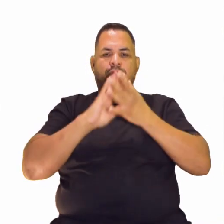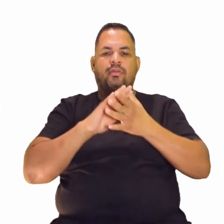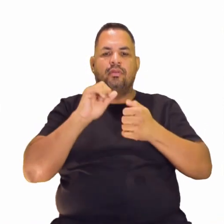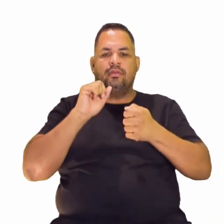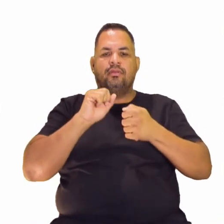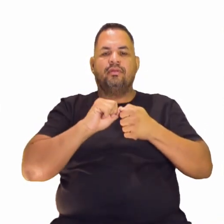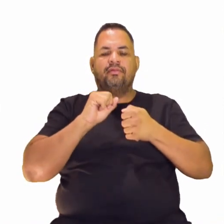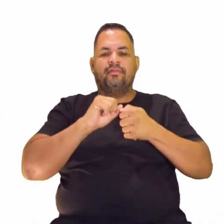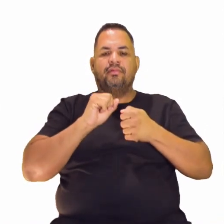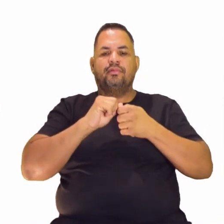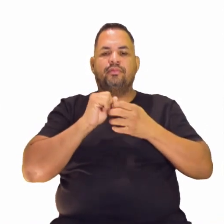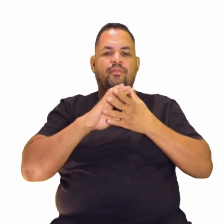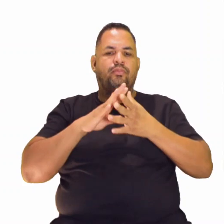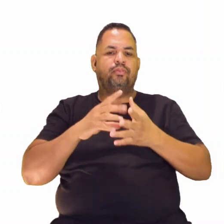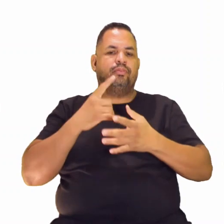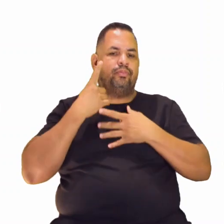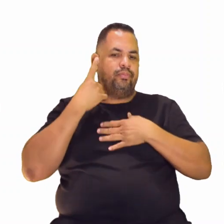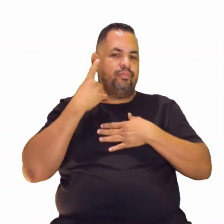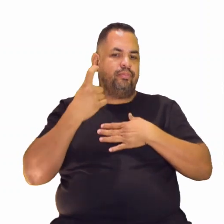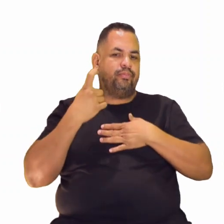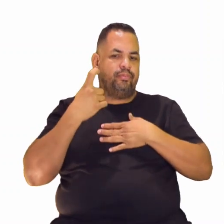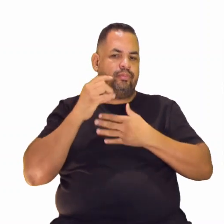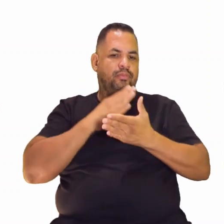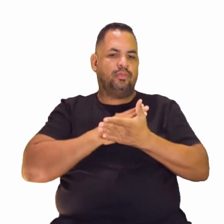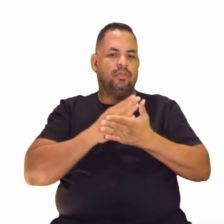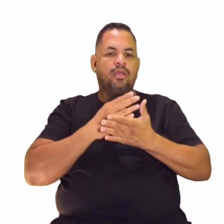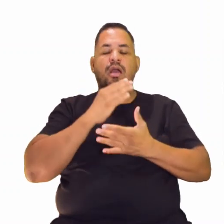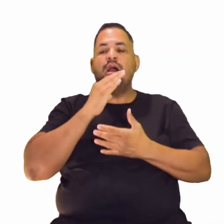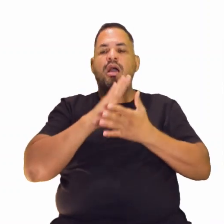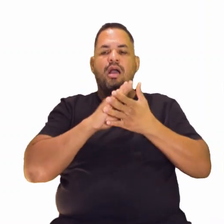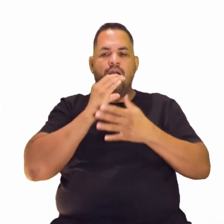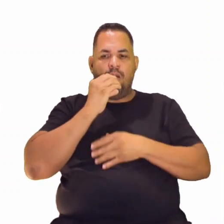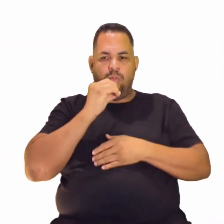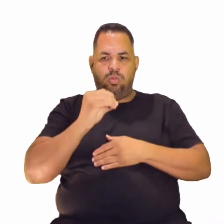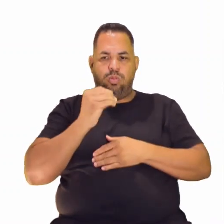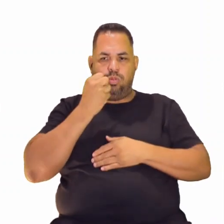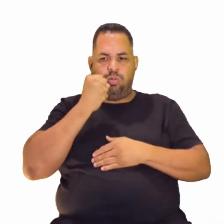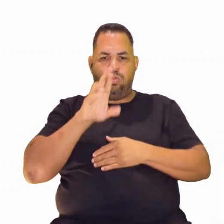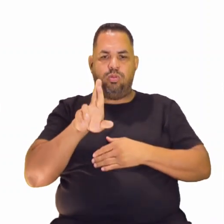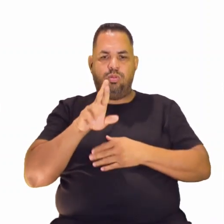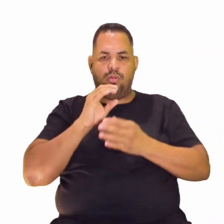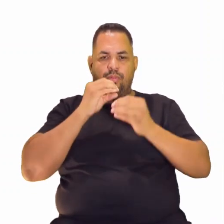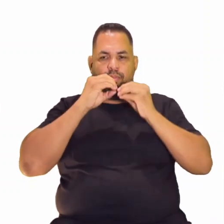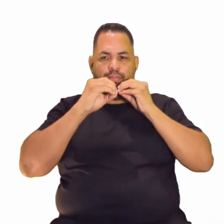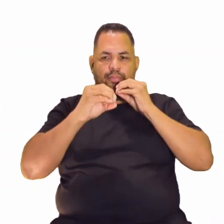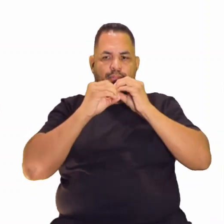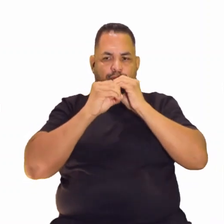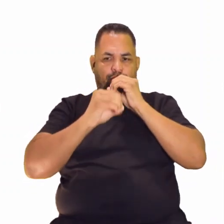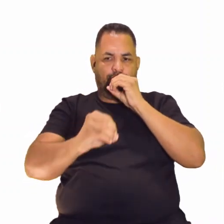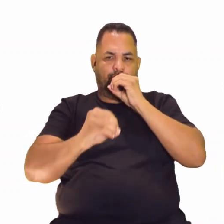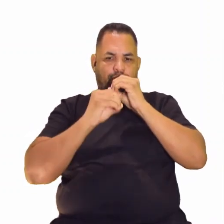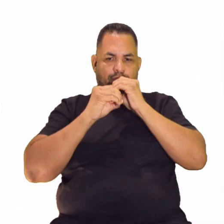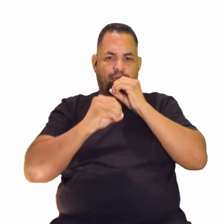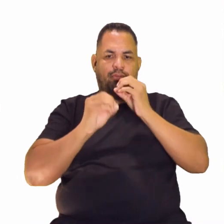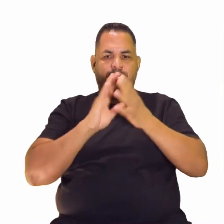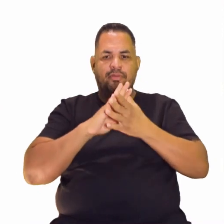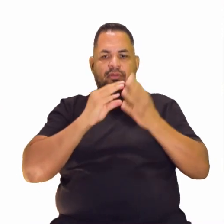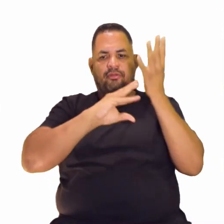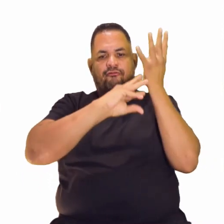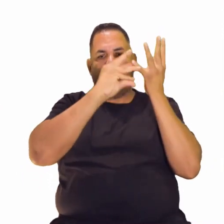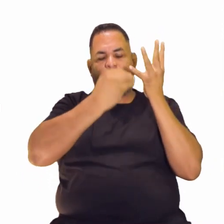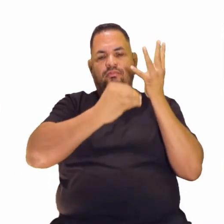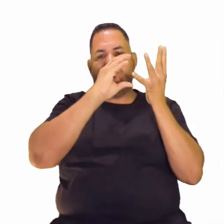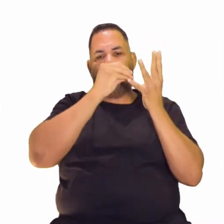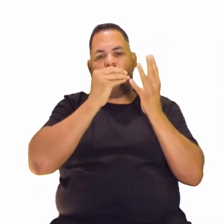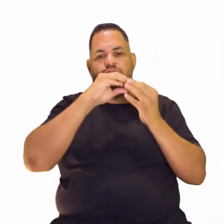flautas. Produzem som pela introdução de ar em tubos e cavidades. São feitos de folhas retorcidas,